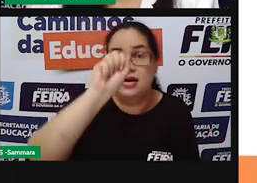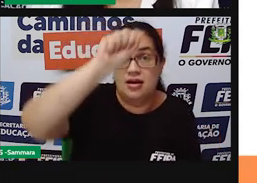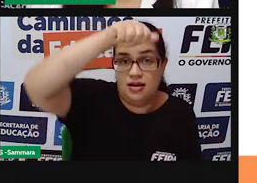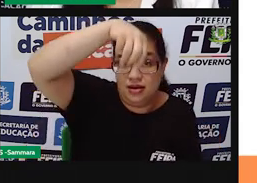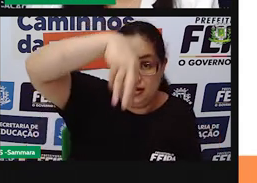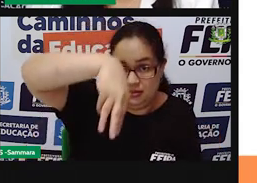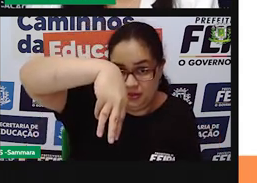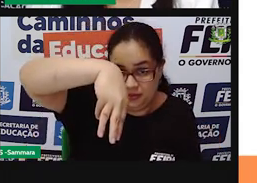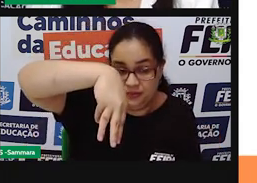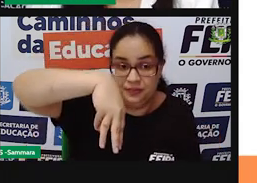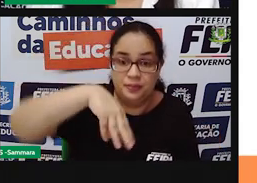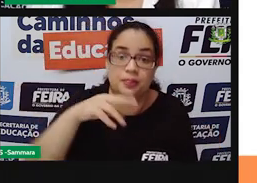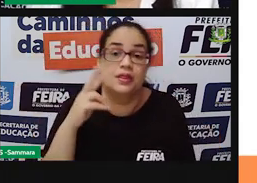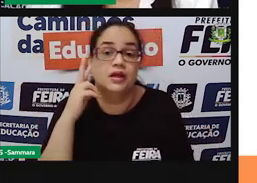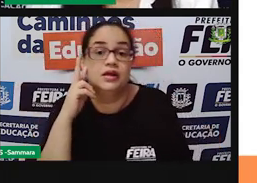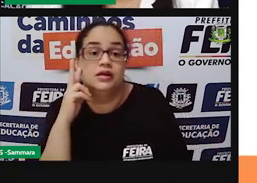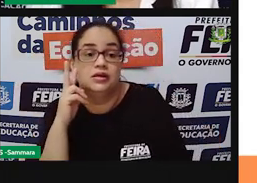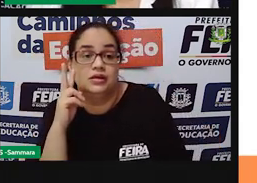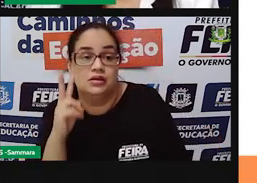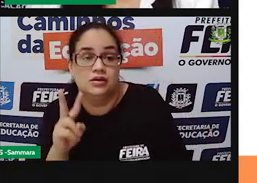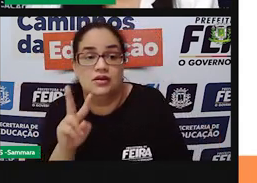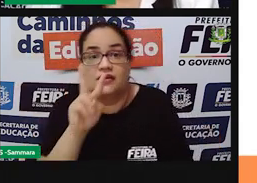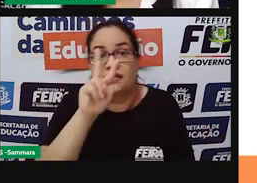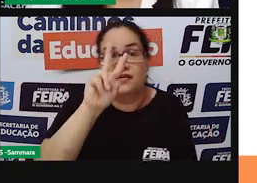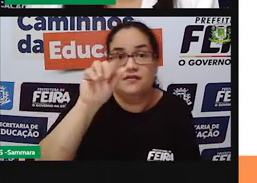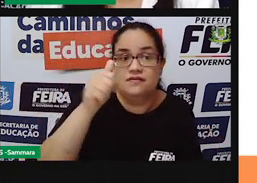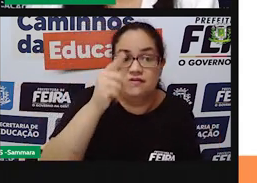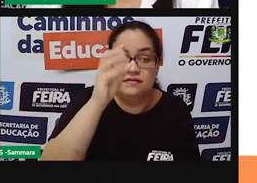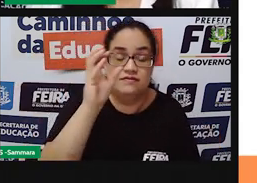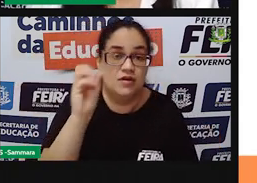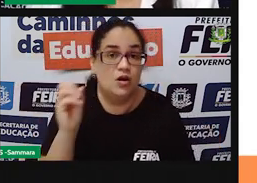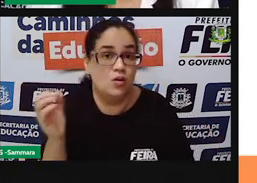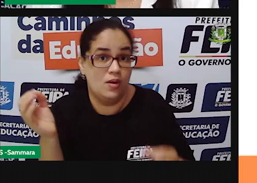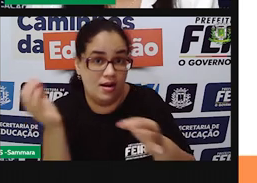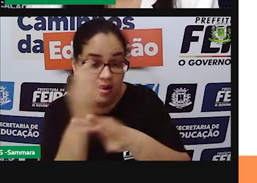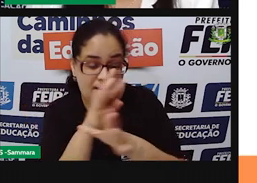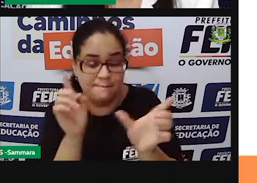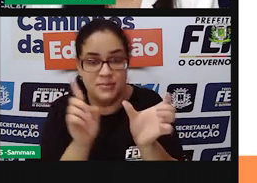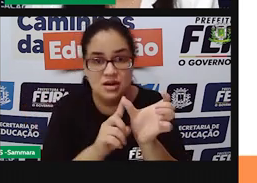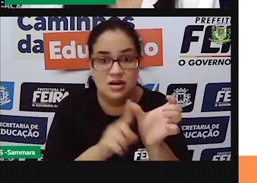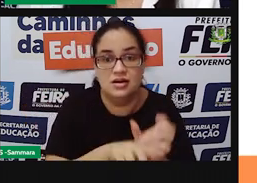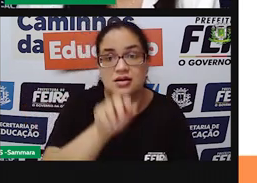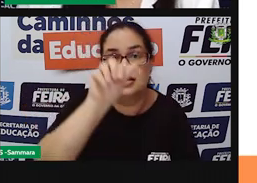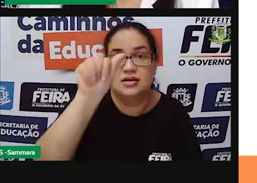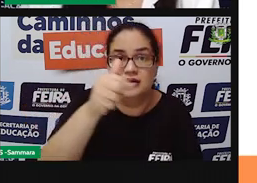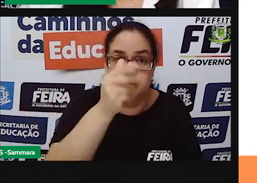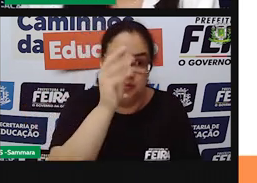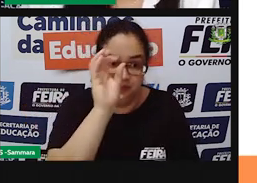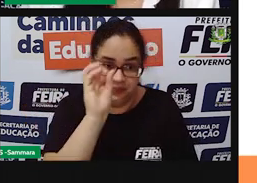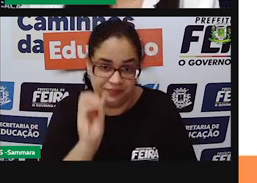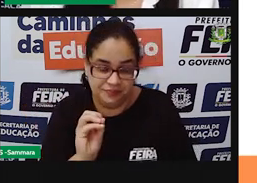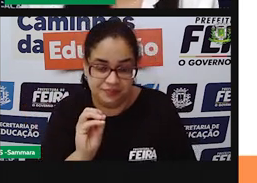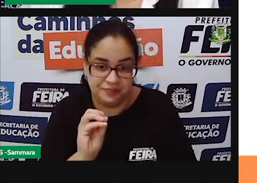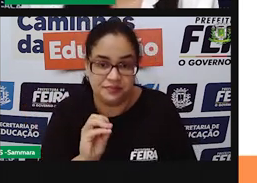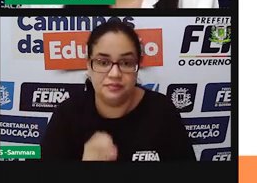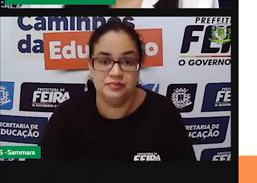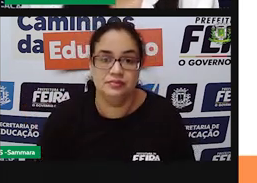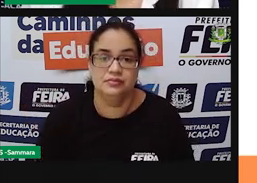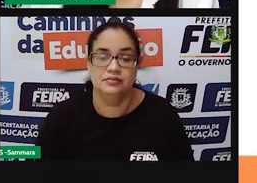né? E apenas vão está terminado em AM, o A com o tio e o O.